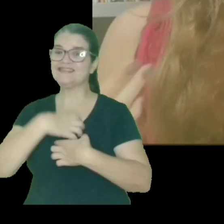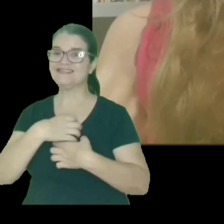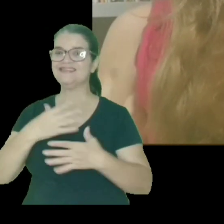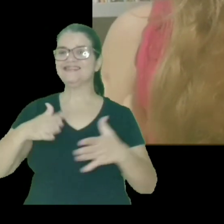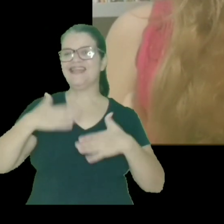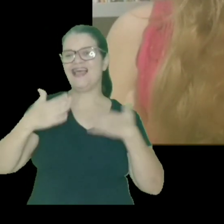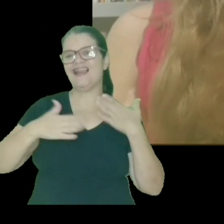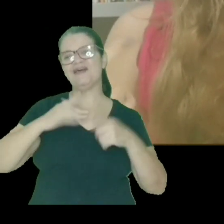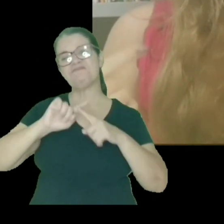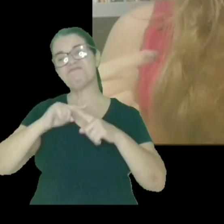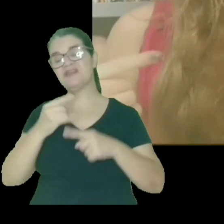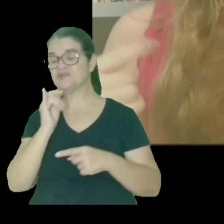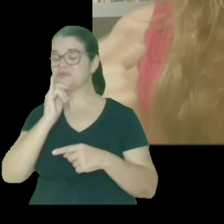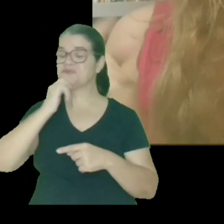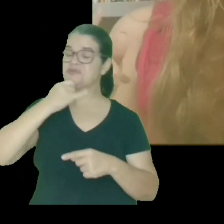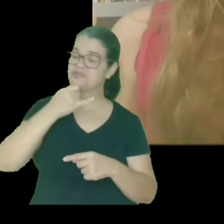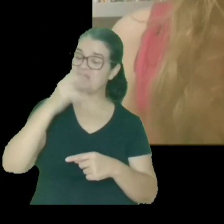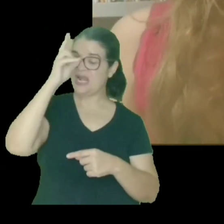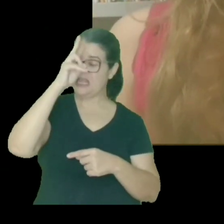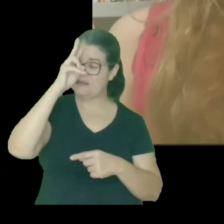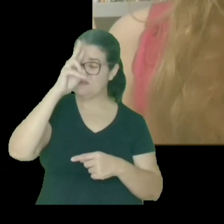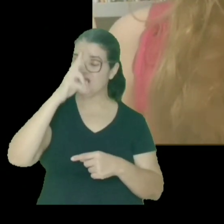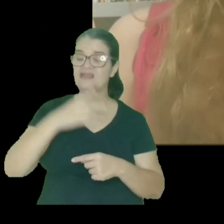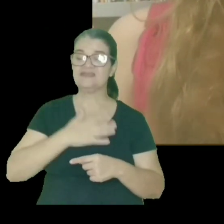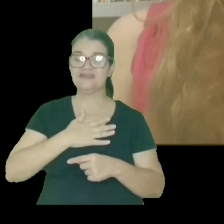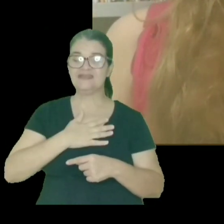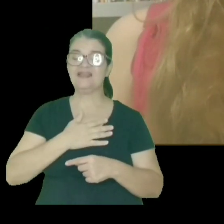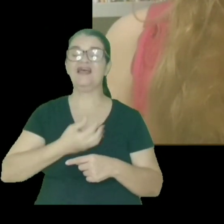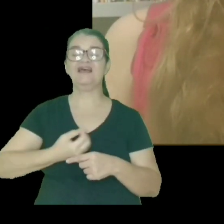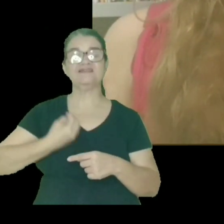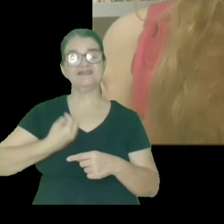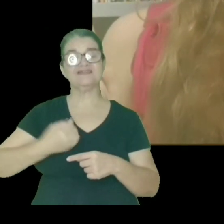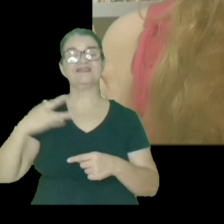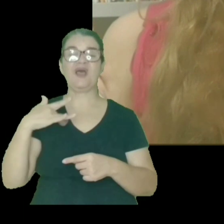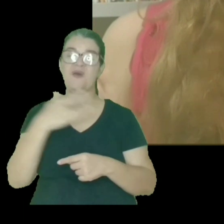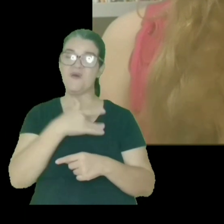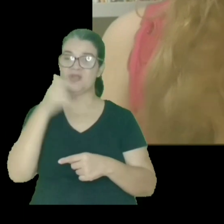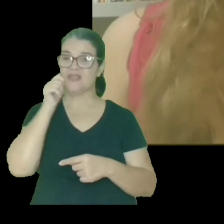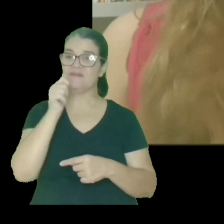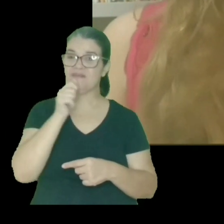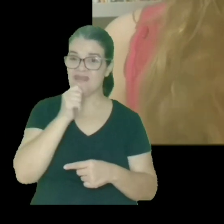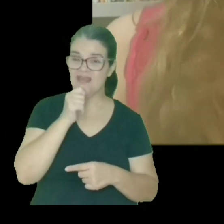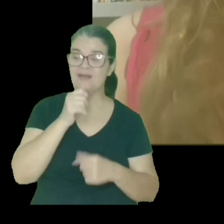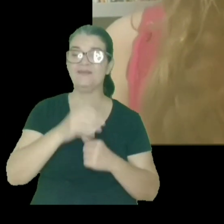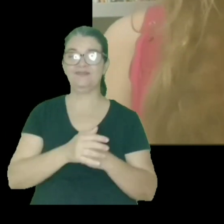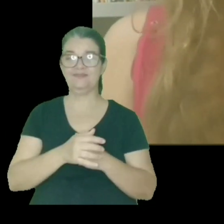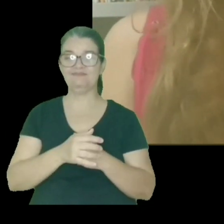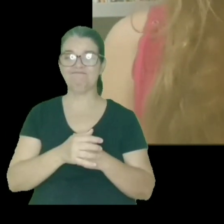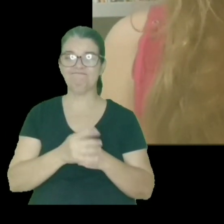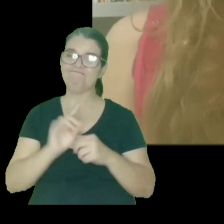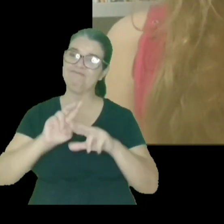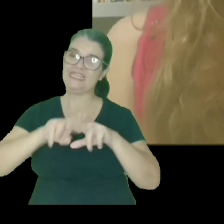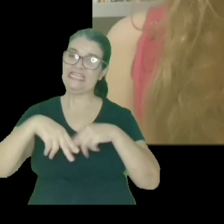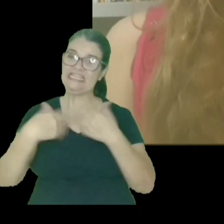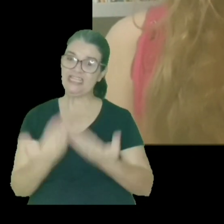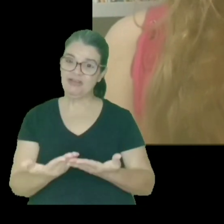com remorso lembrava-me do estado grave de minha mãe. E de novo eu morria.